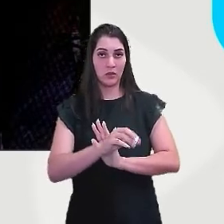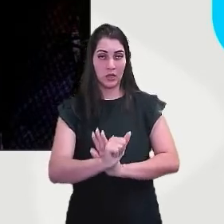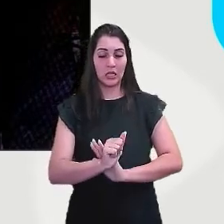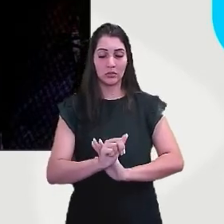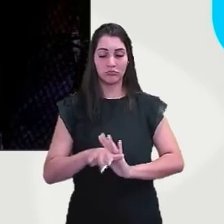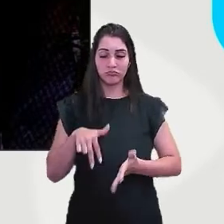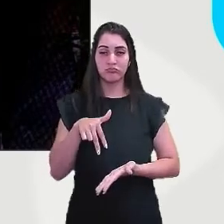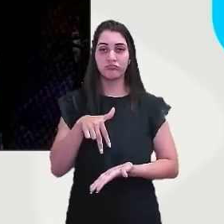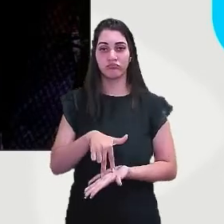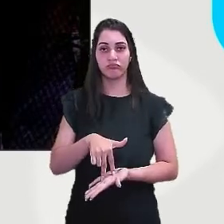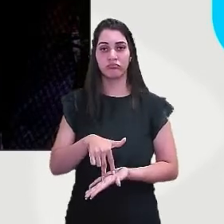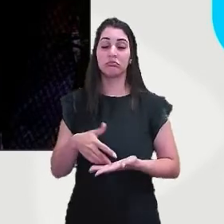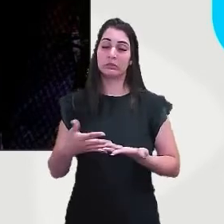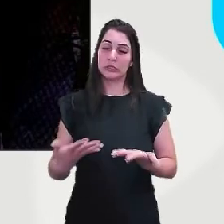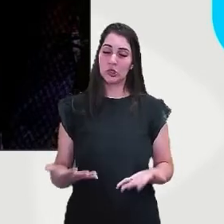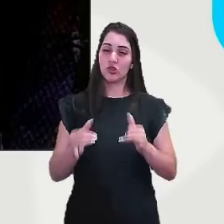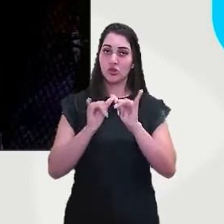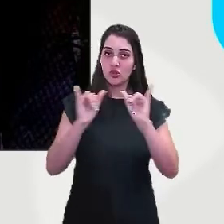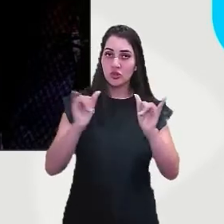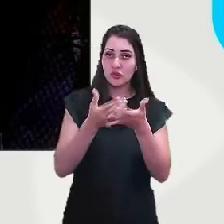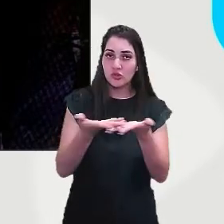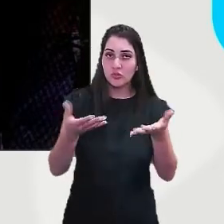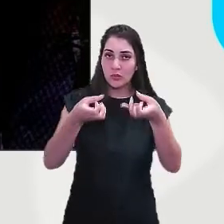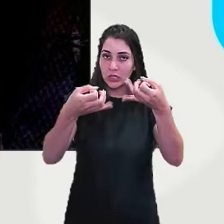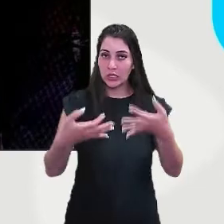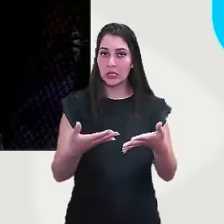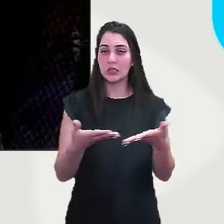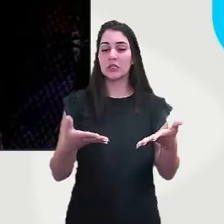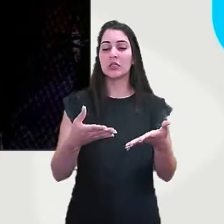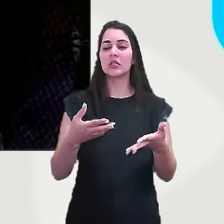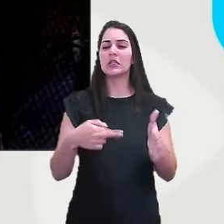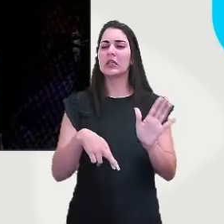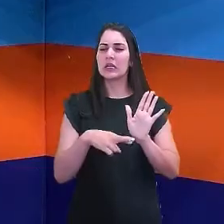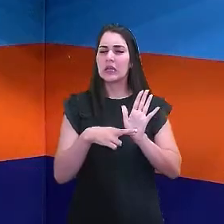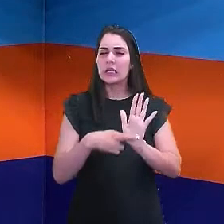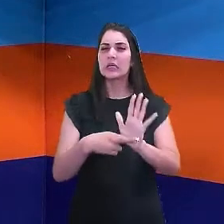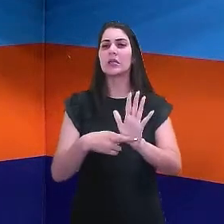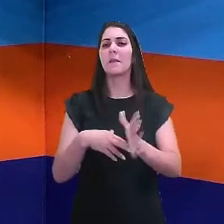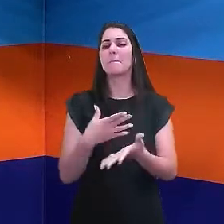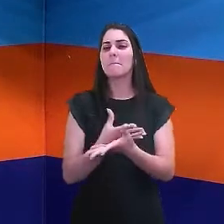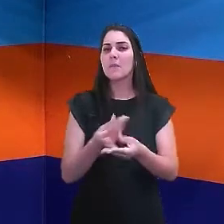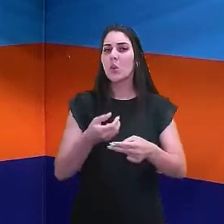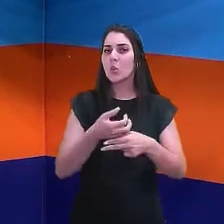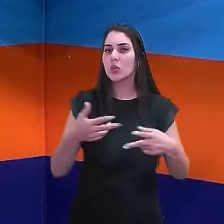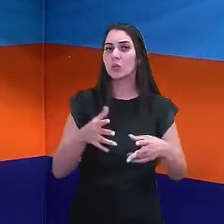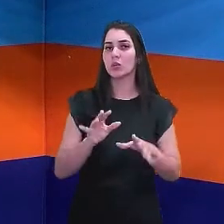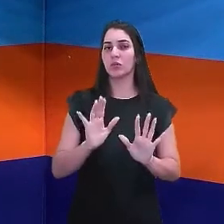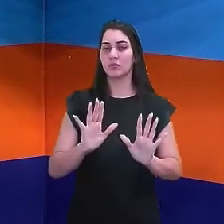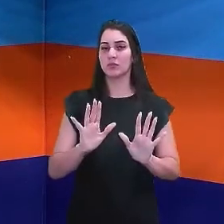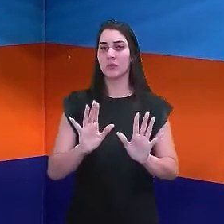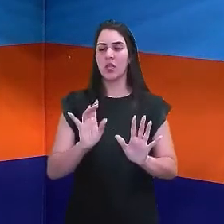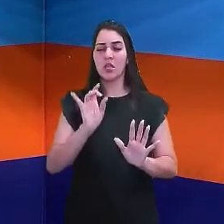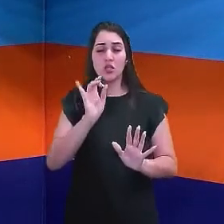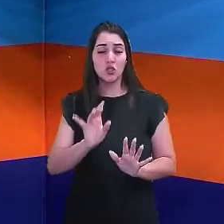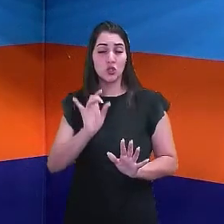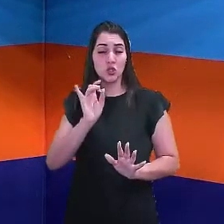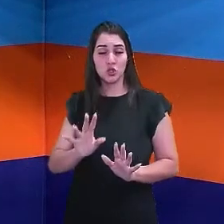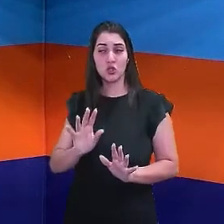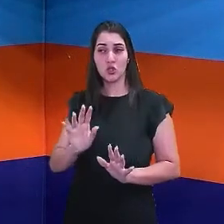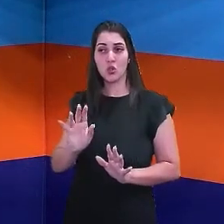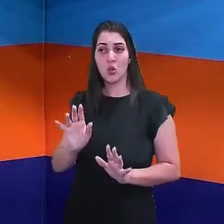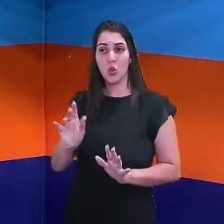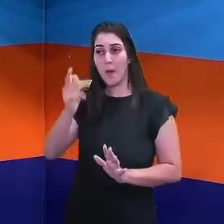E isso, como eu disse a vocês, representa muita coisa, pessoal. Por quê? Não era apenas uma figura